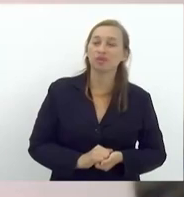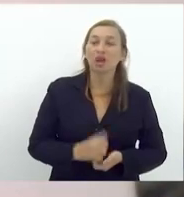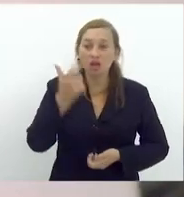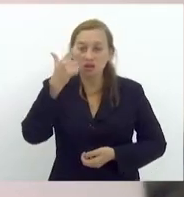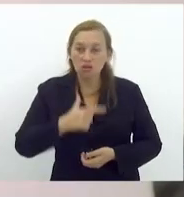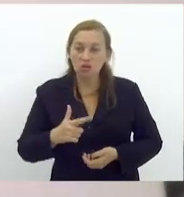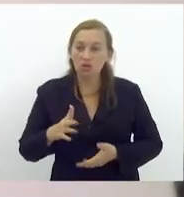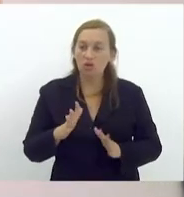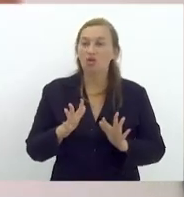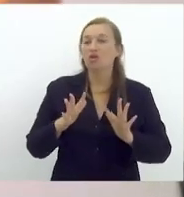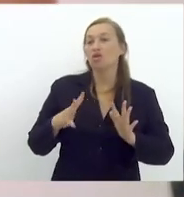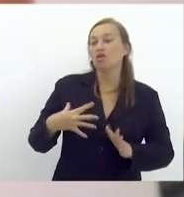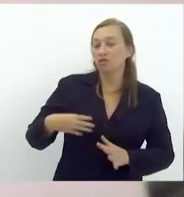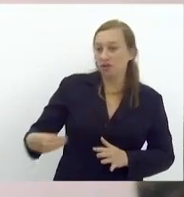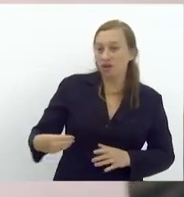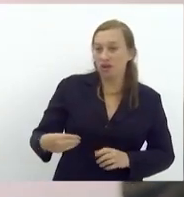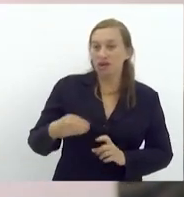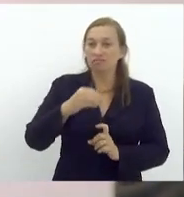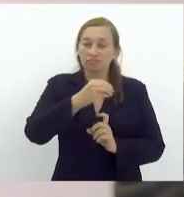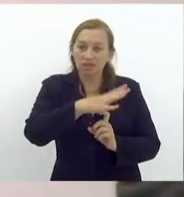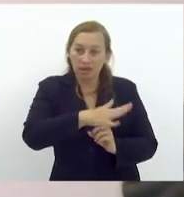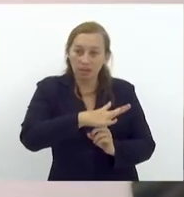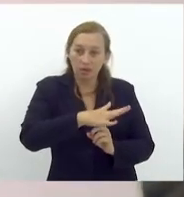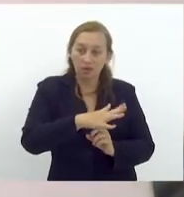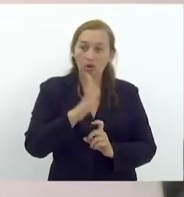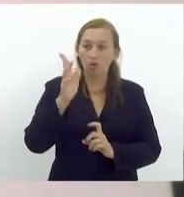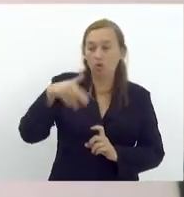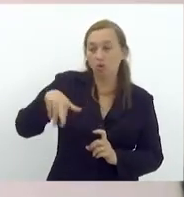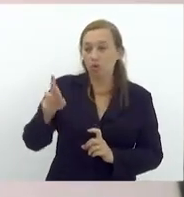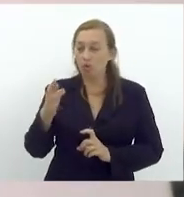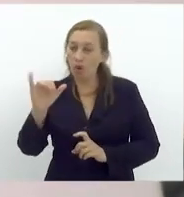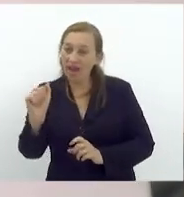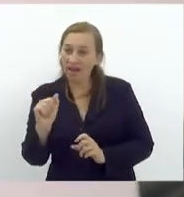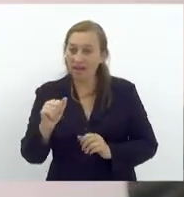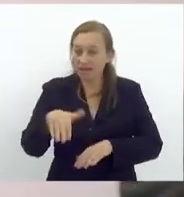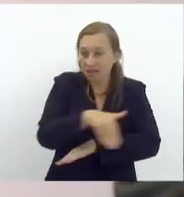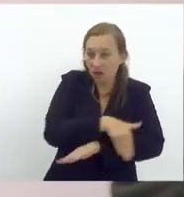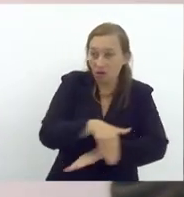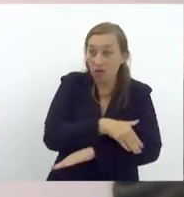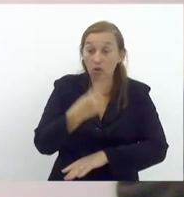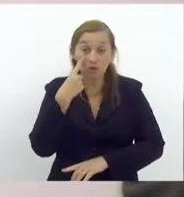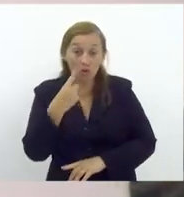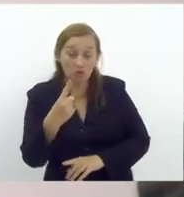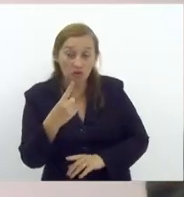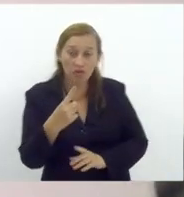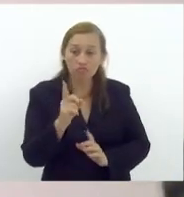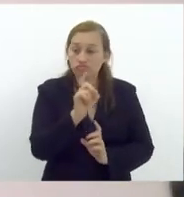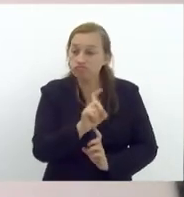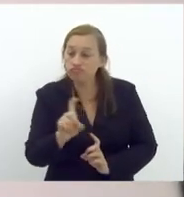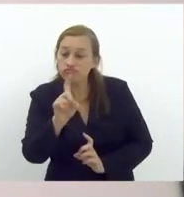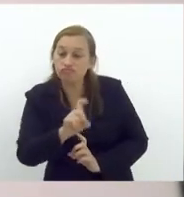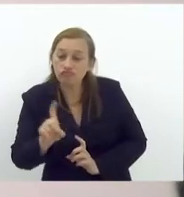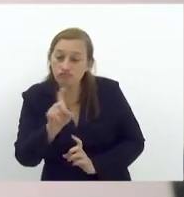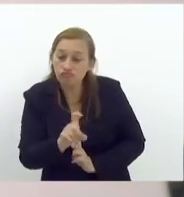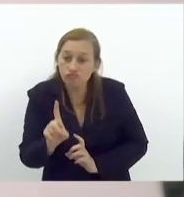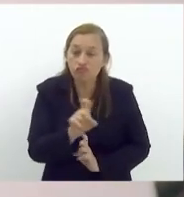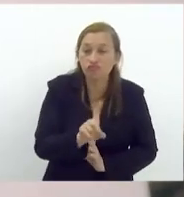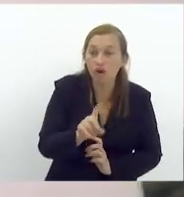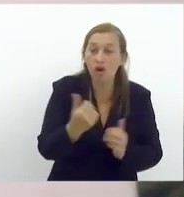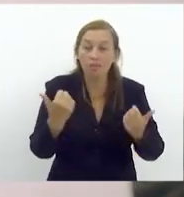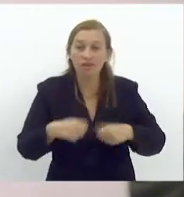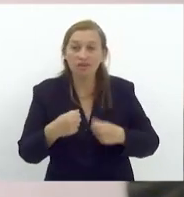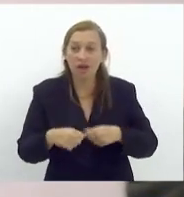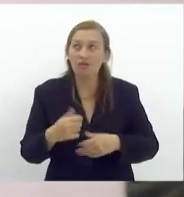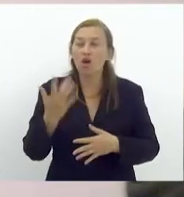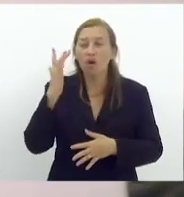sou filha de camelô né sou lá do Uruguaiana tá então quando eu vi que a cena do grafite precisava de tipo eu